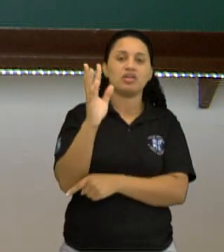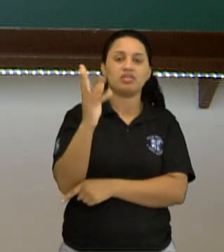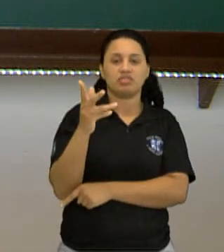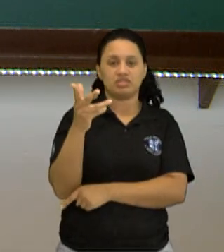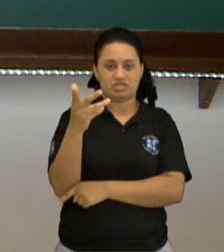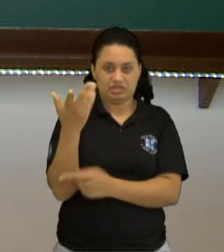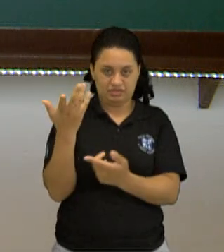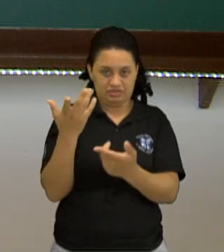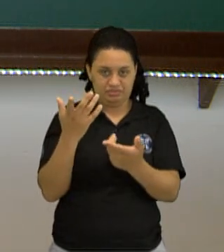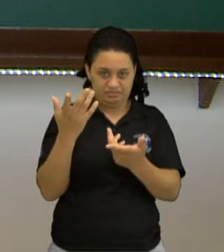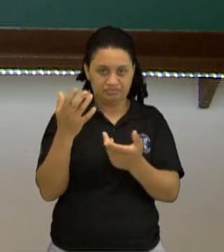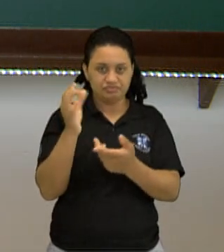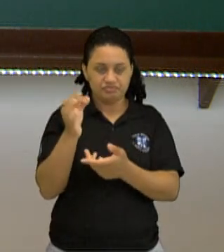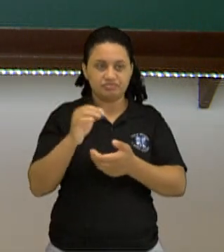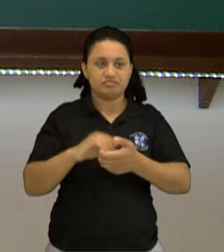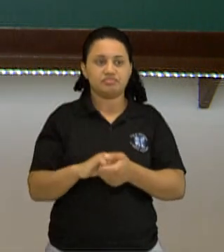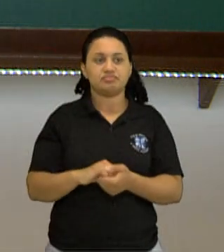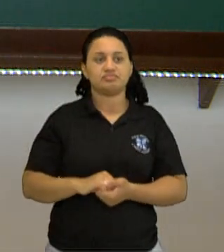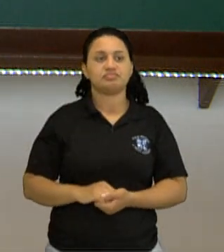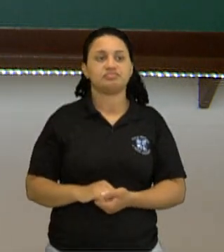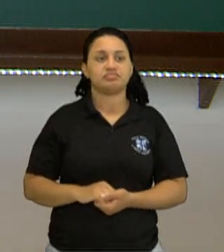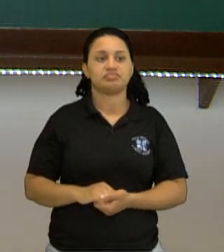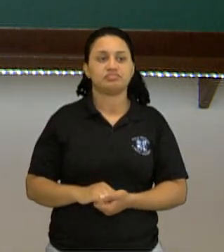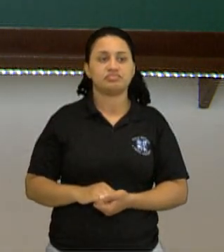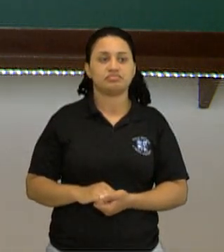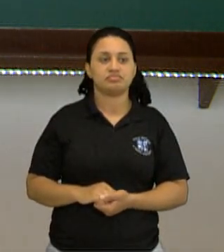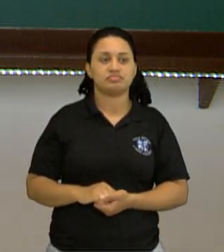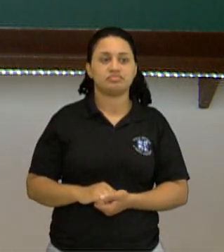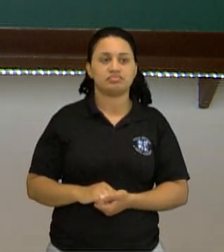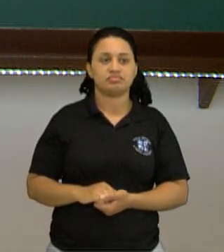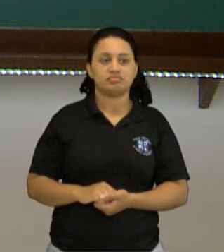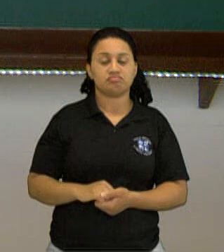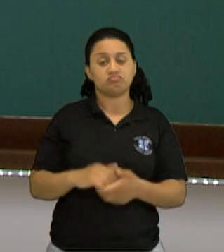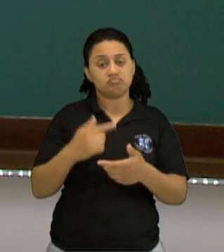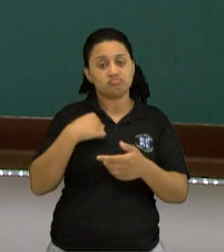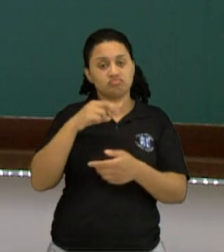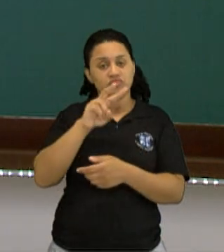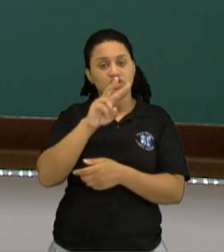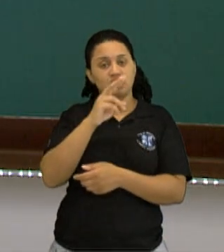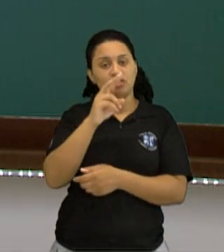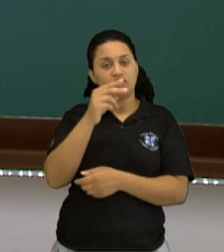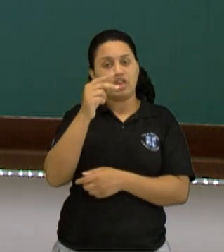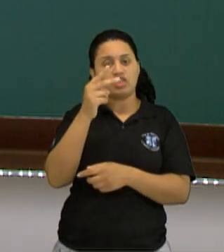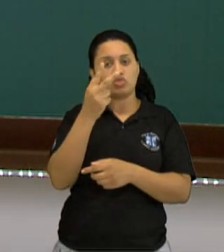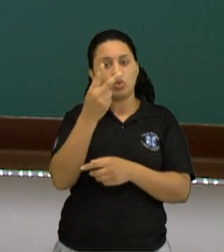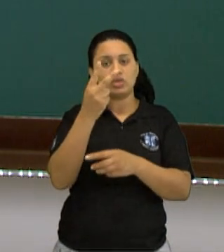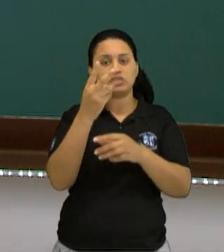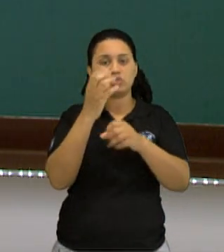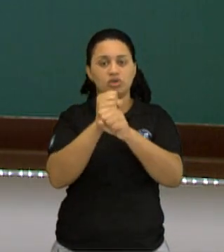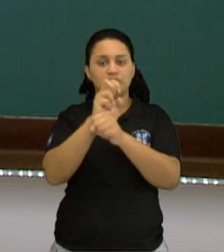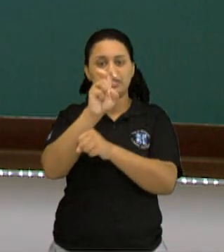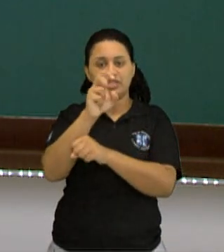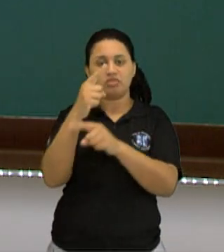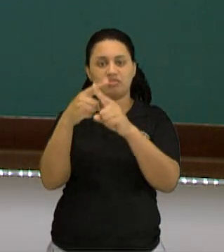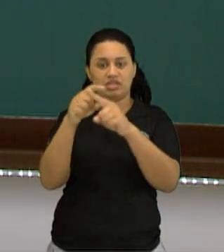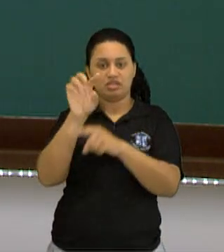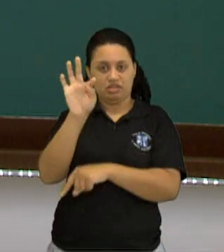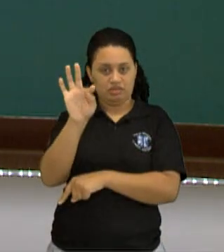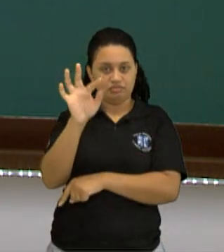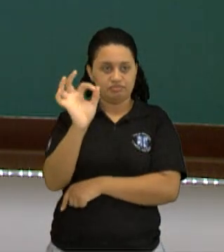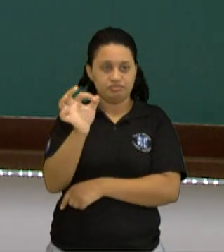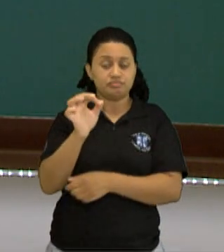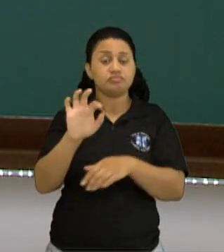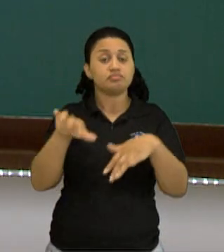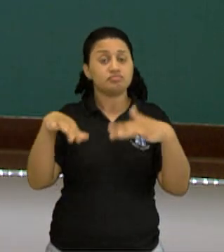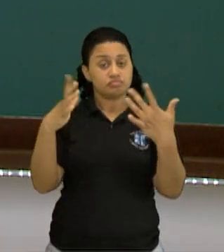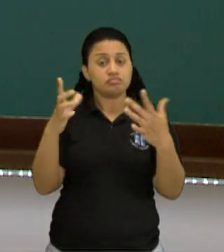eu coloque ali, que é essa aqui. Velocidade é igual a 2 mais 5 vezes t, certo? Então,